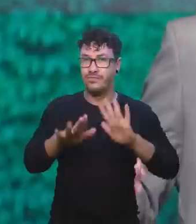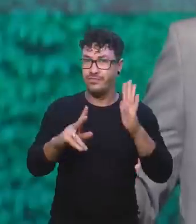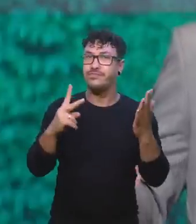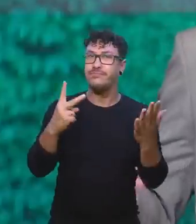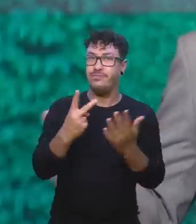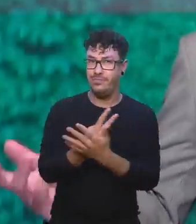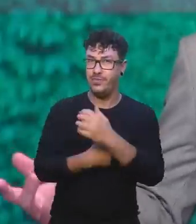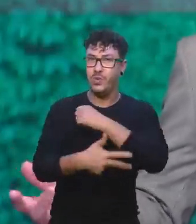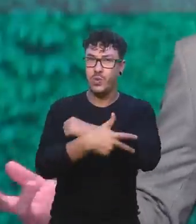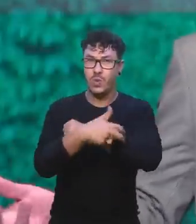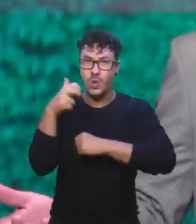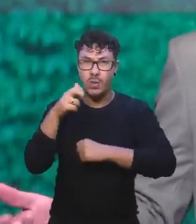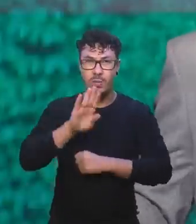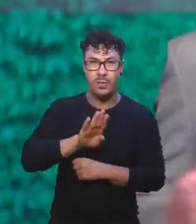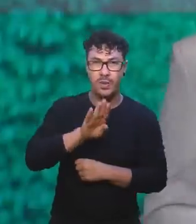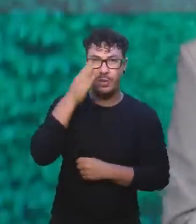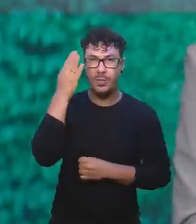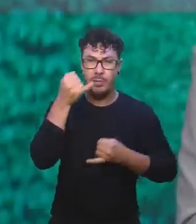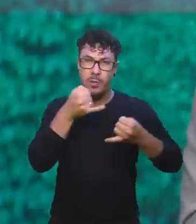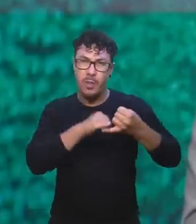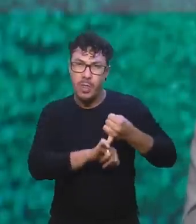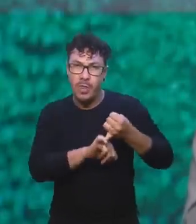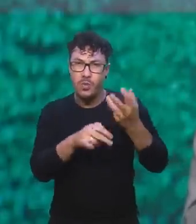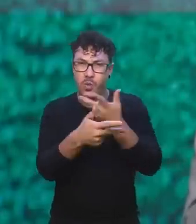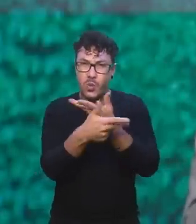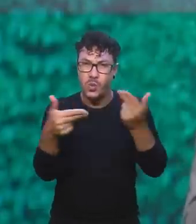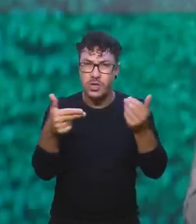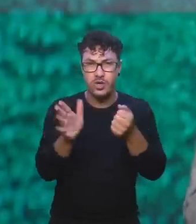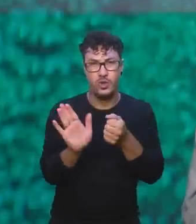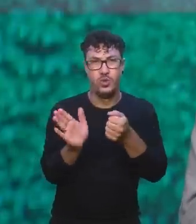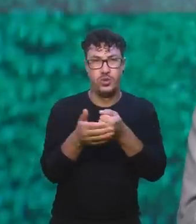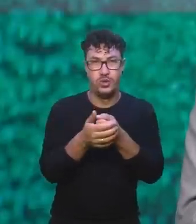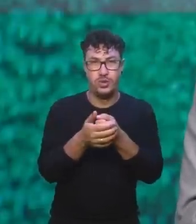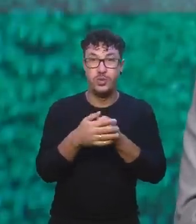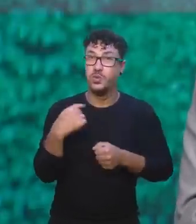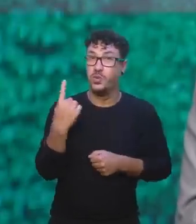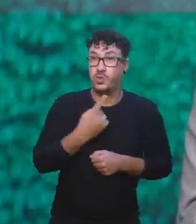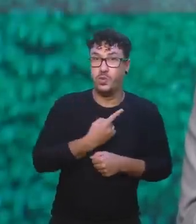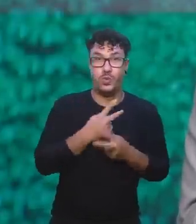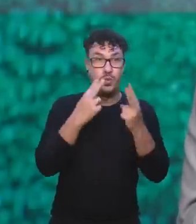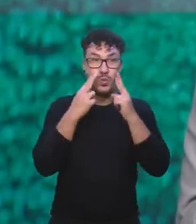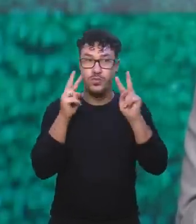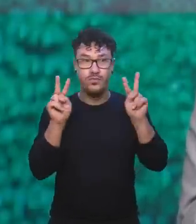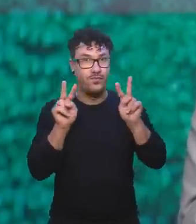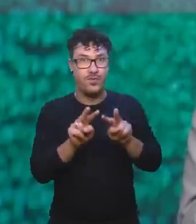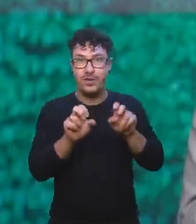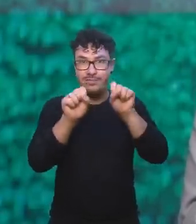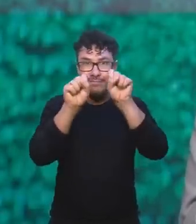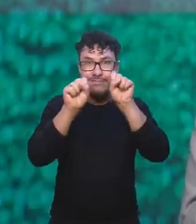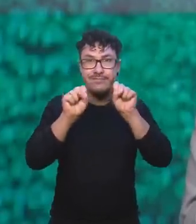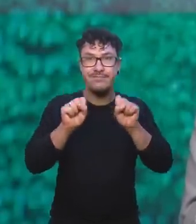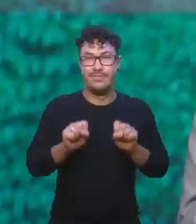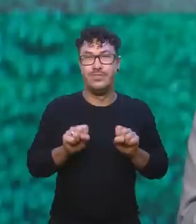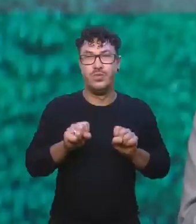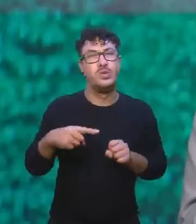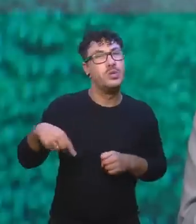Às vezes as traições, as escondidas, né, às nossas costas. Ele fala que seremos